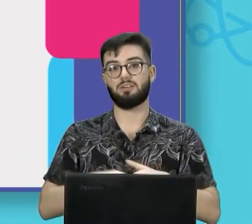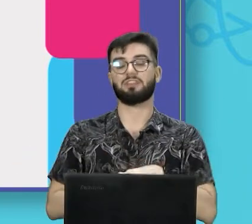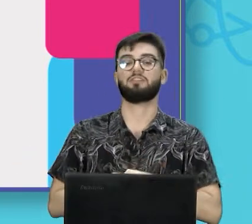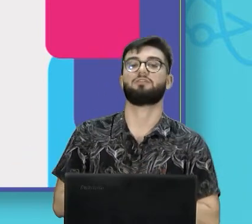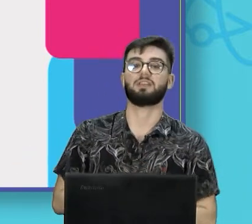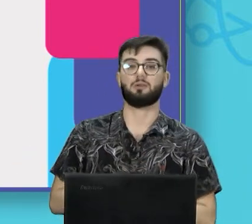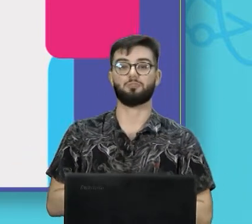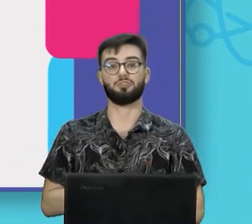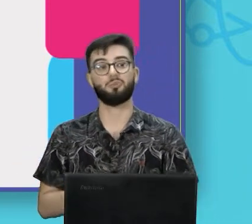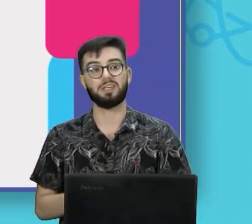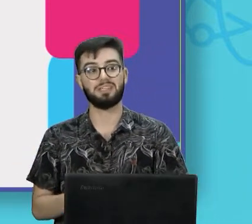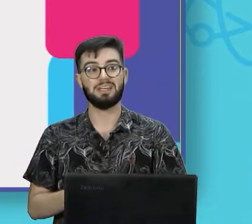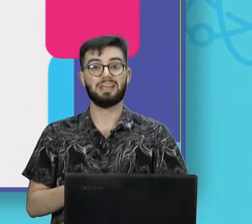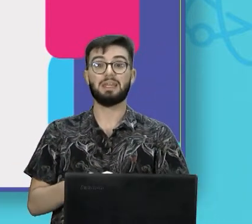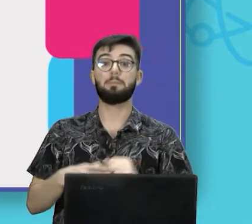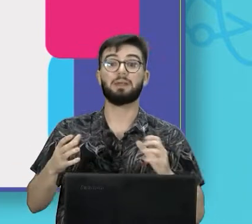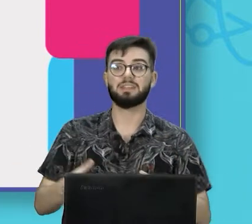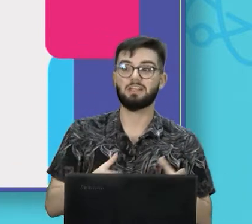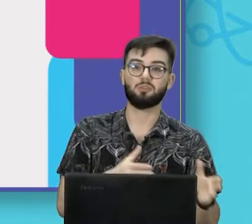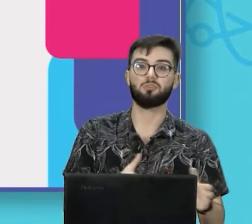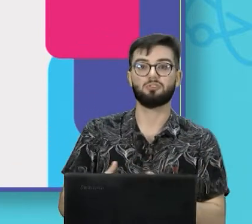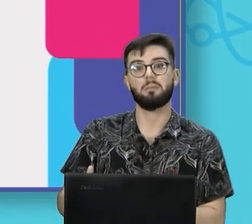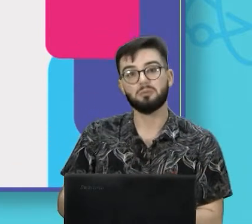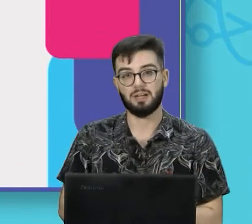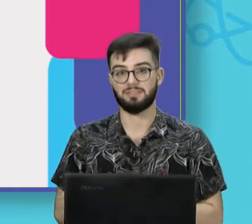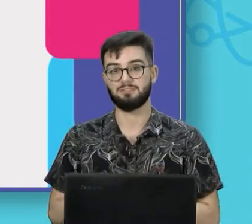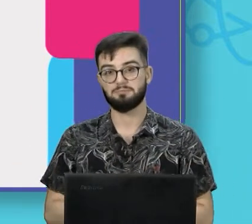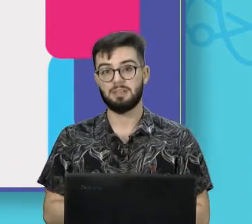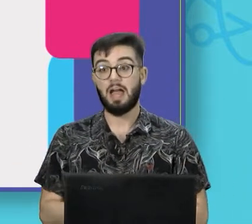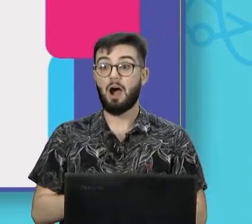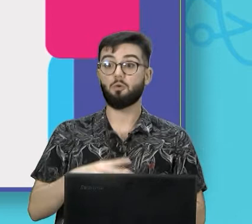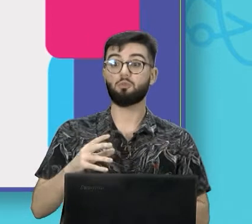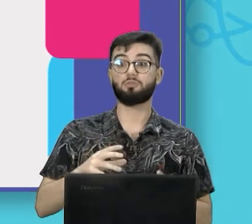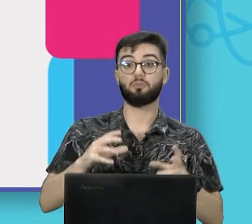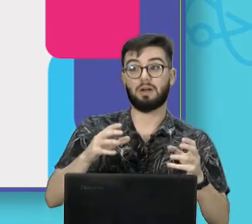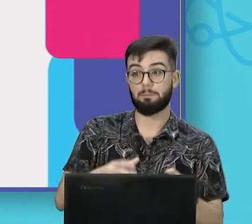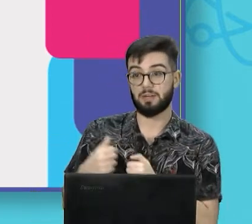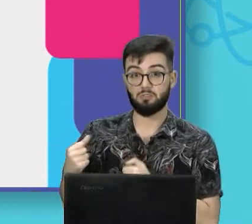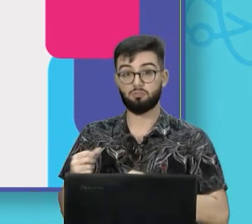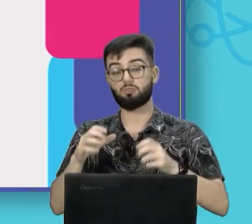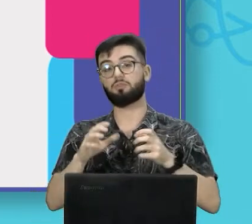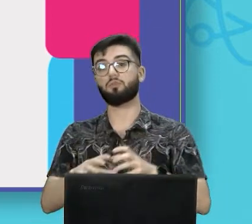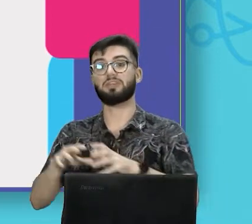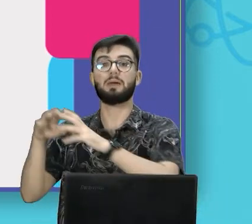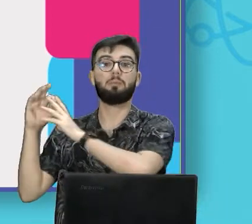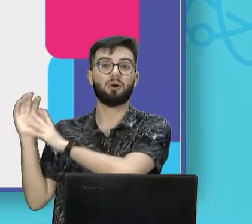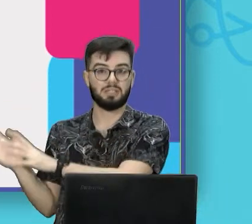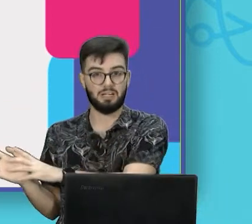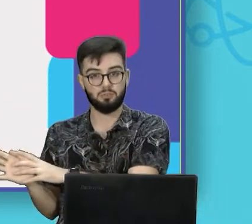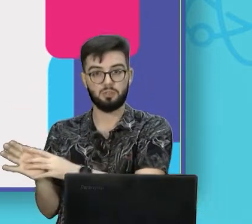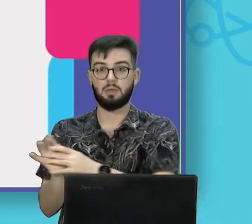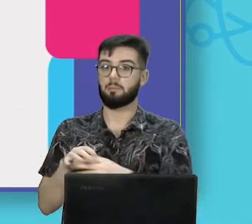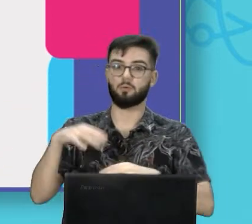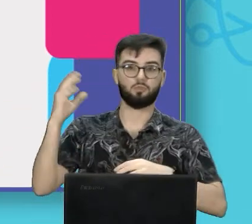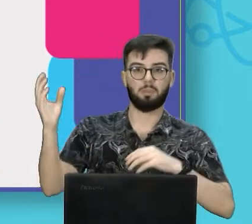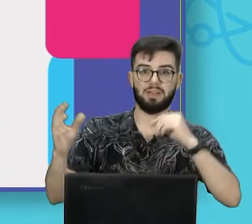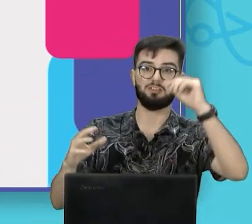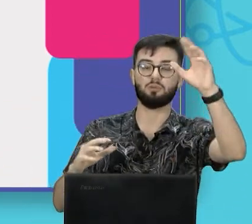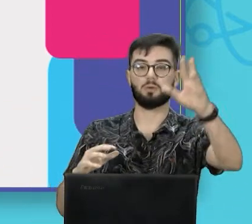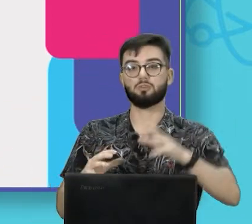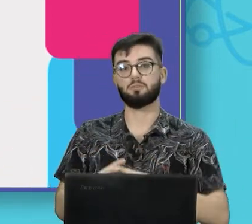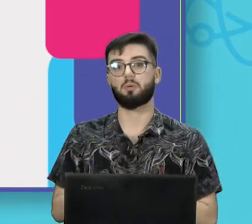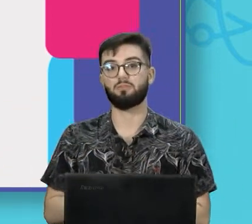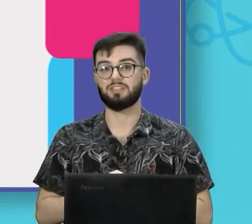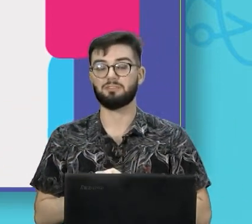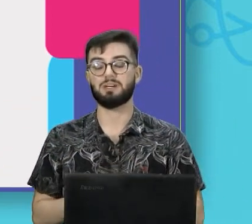onde estava sendo feita a constituinte e prender em todos os deputados alguns vão ficar presos outros vão ser deportados para